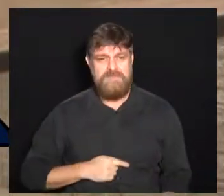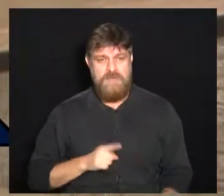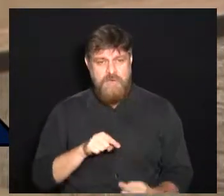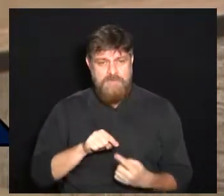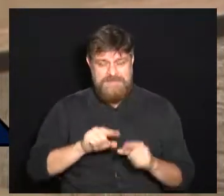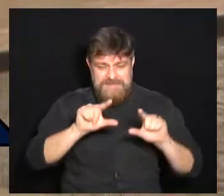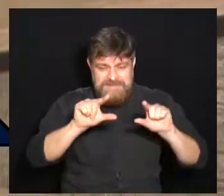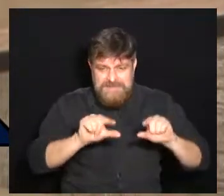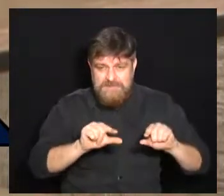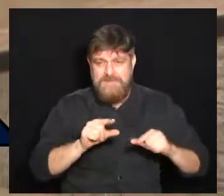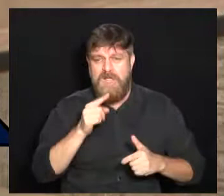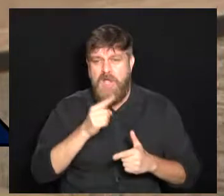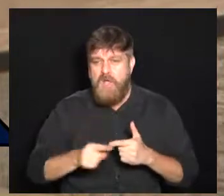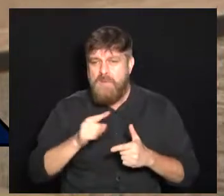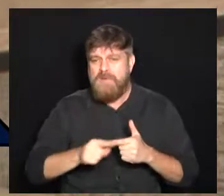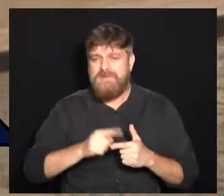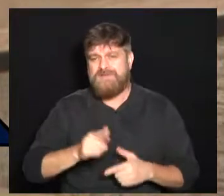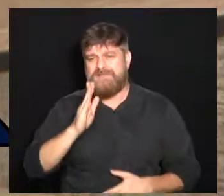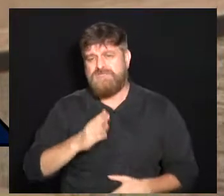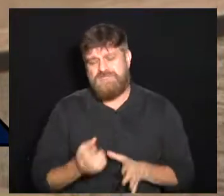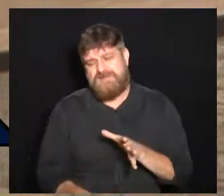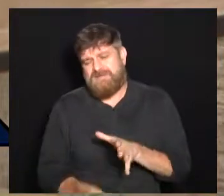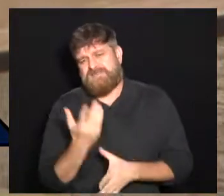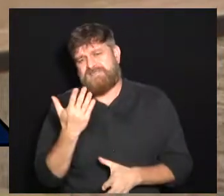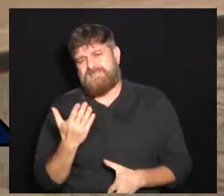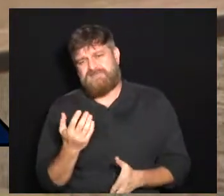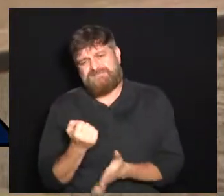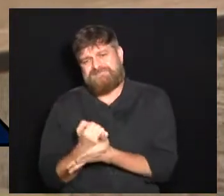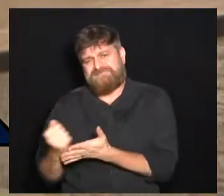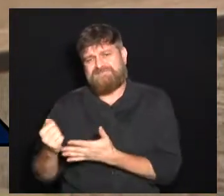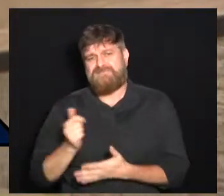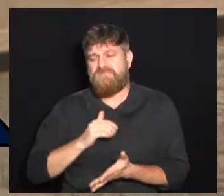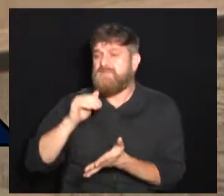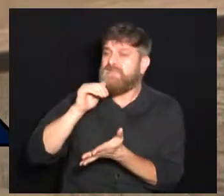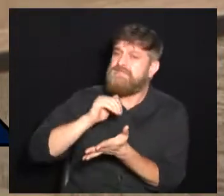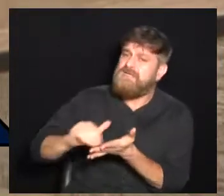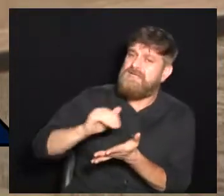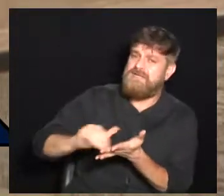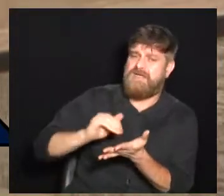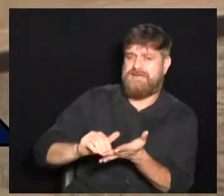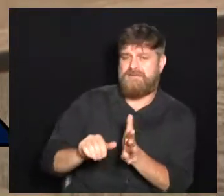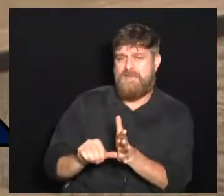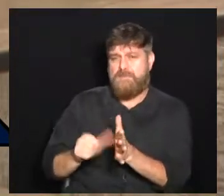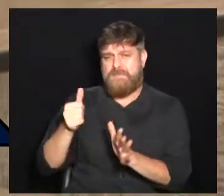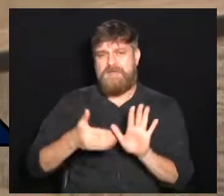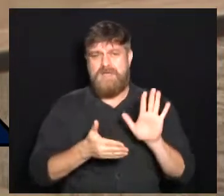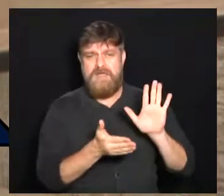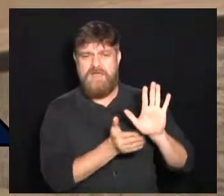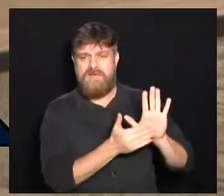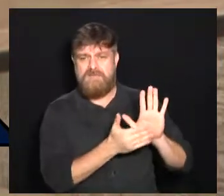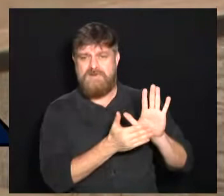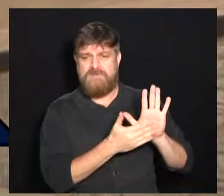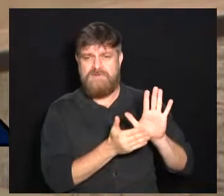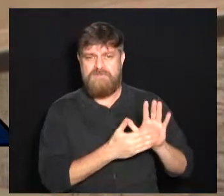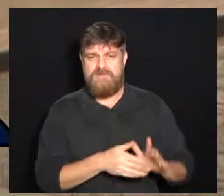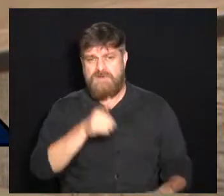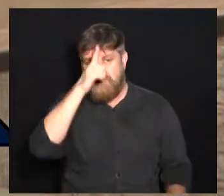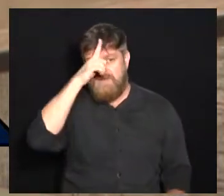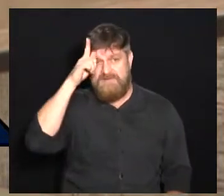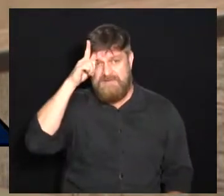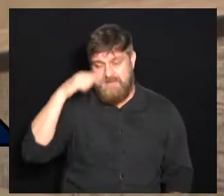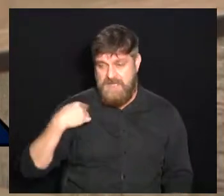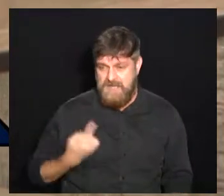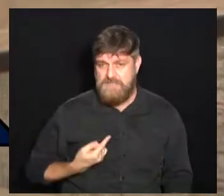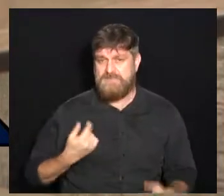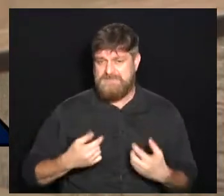minimizar o problema que já está causado. Secretária, primeiro a proposta do governador Gustavo Peta, eu acho que a gente